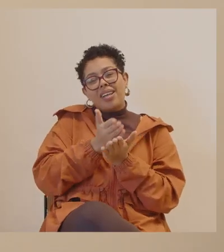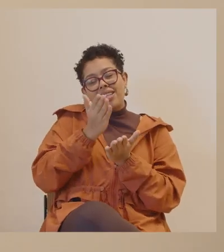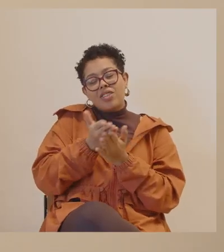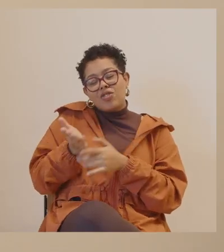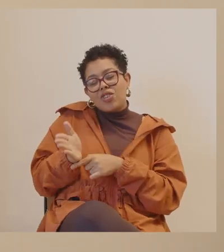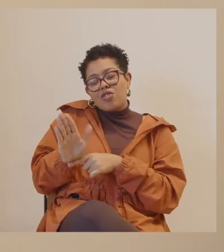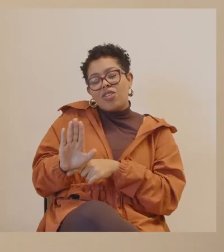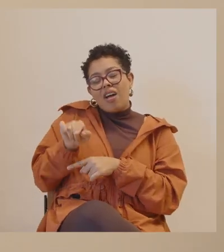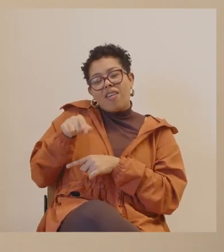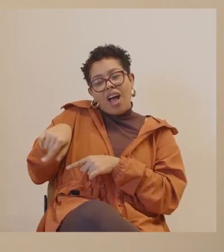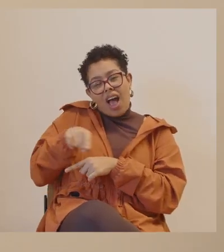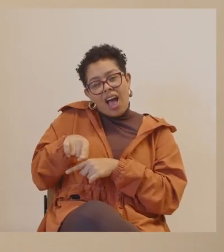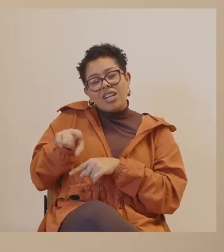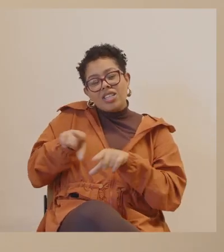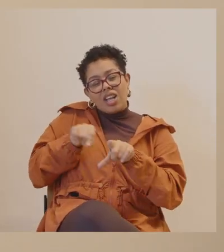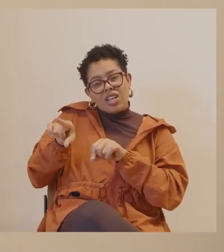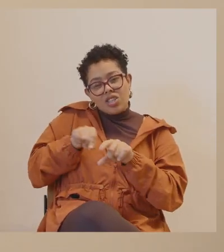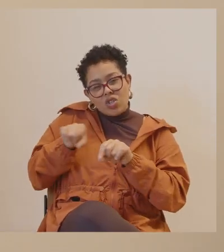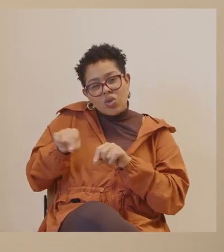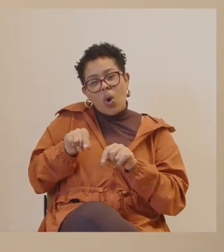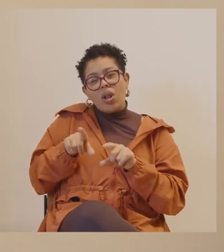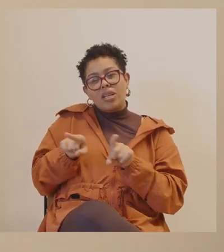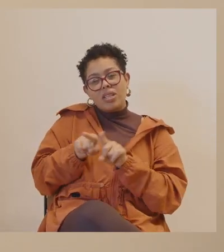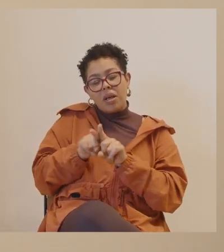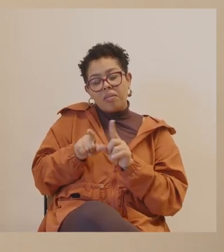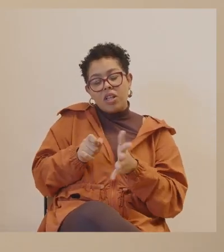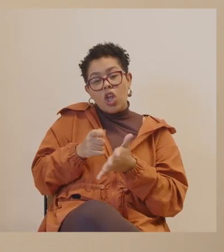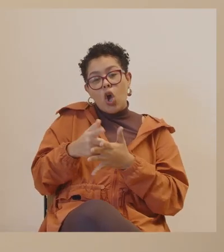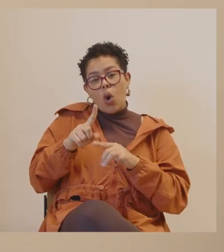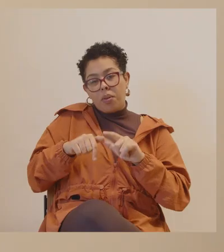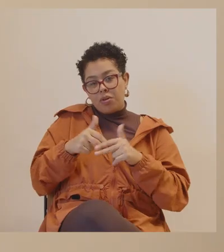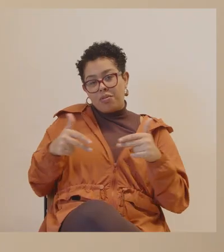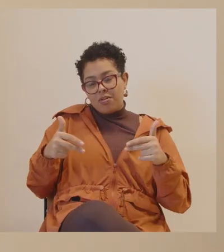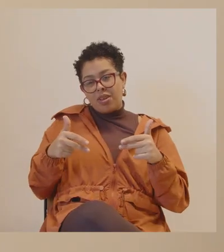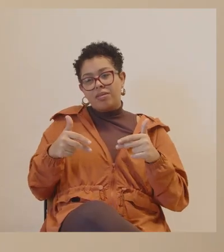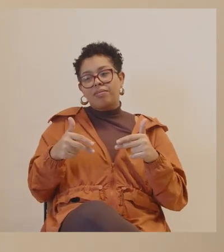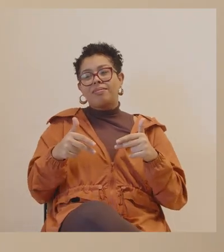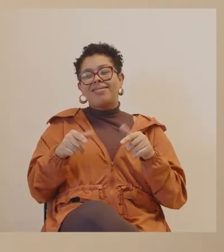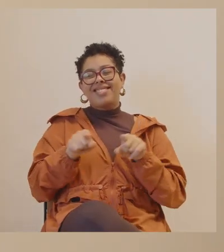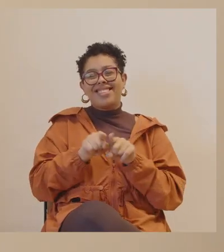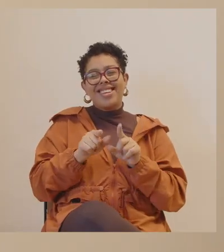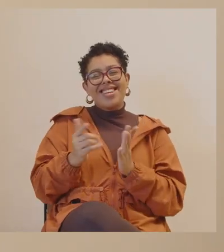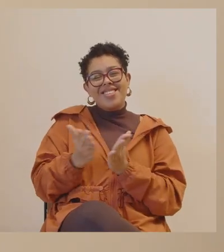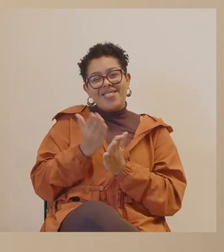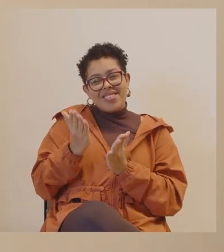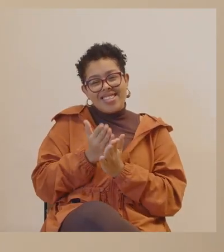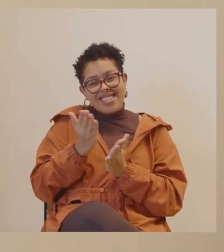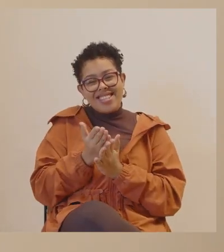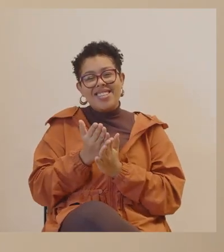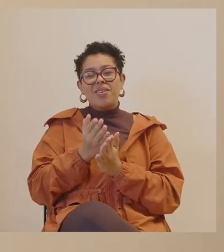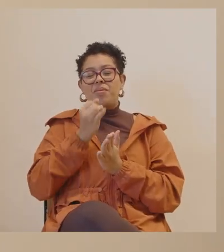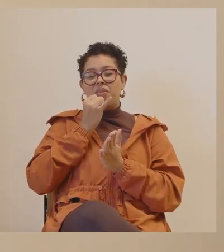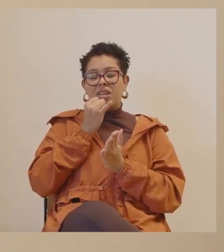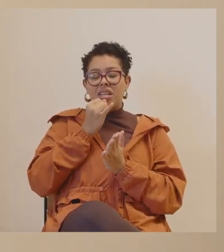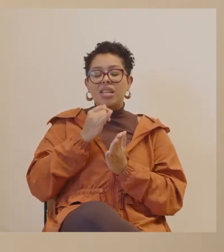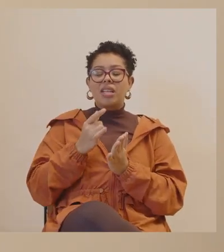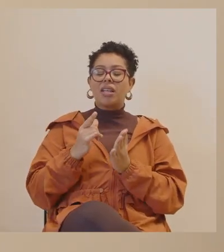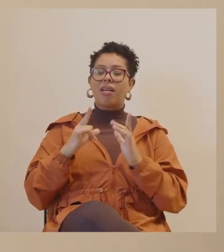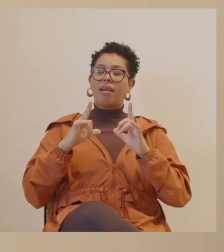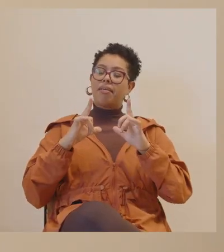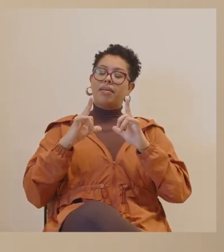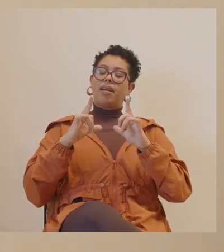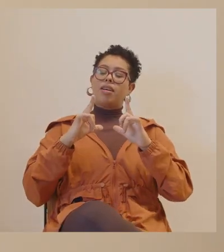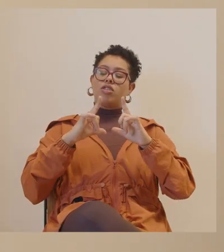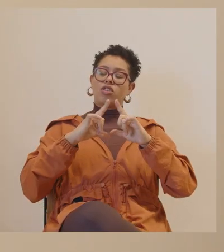colecionadores na escolha, na compra, né, dos seus objetos do Japão, né, com uma revista que foi a revista Le Japon